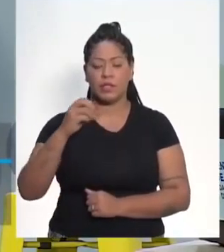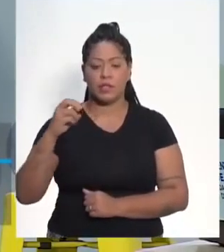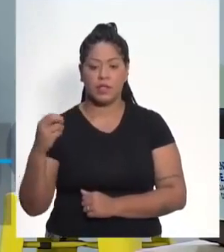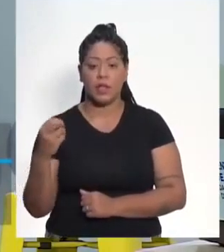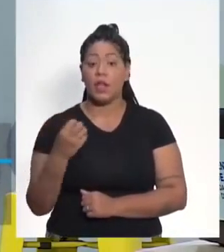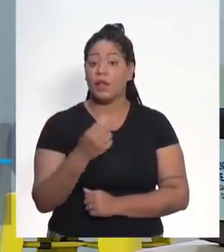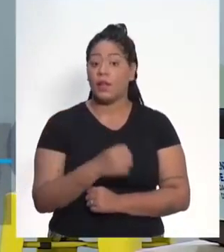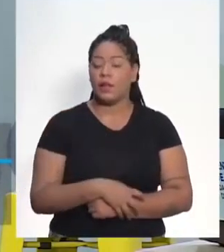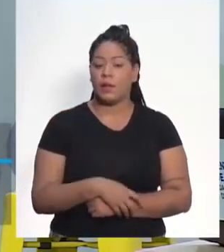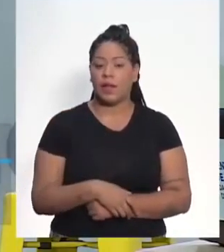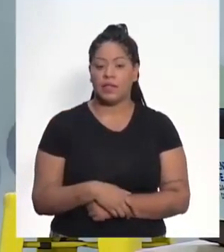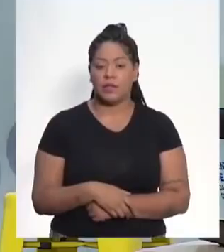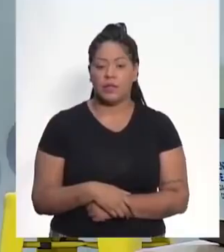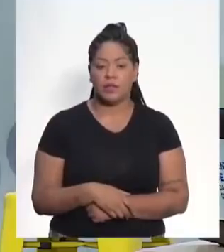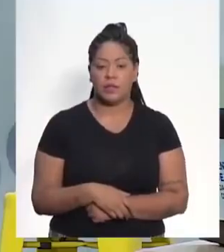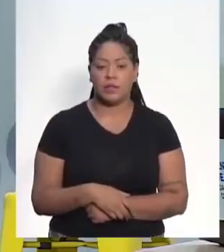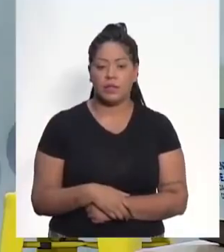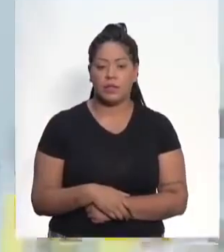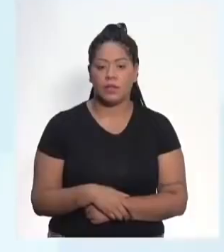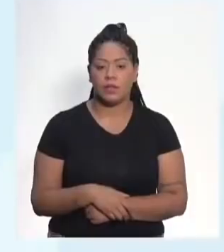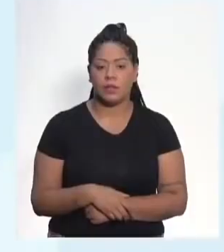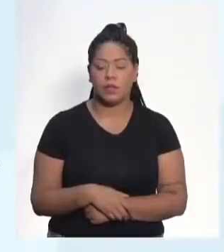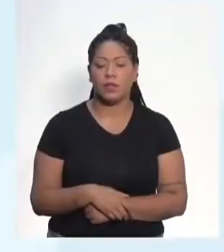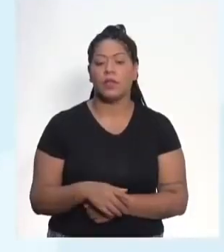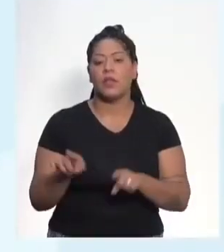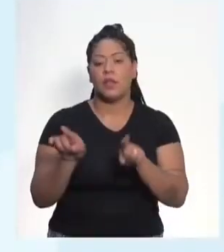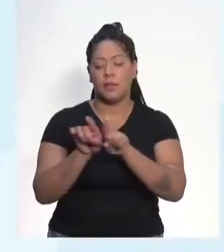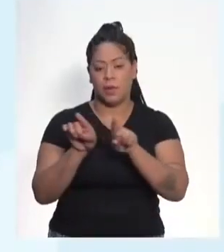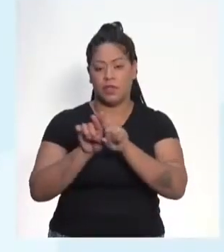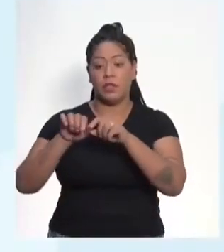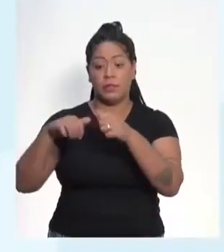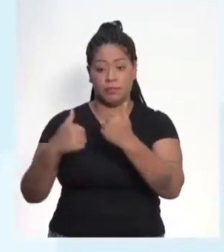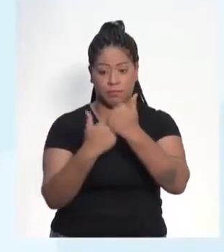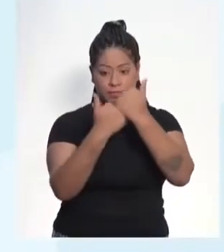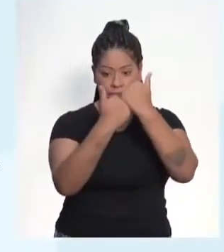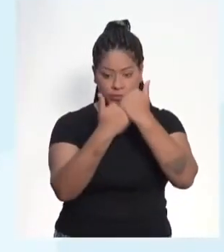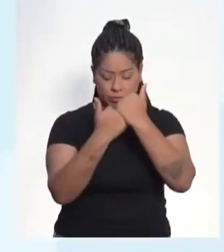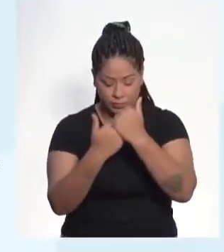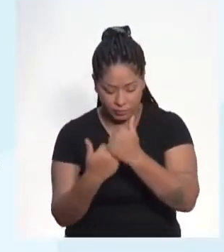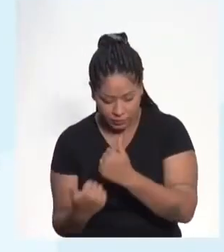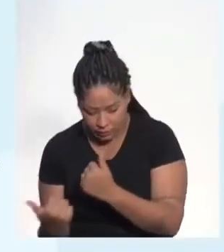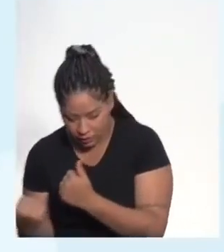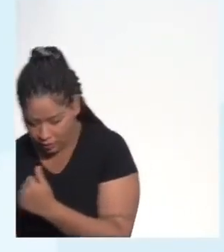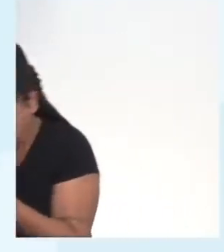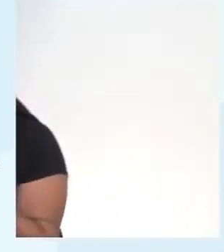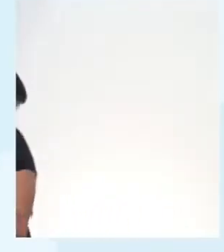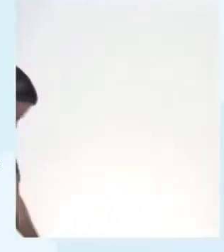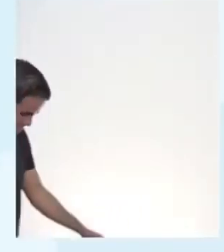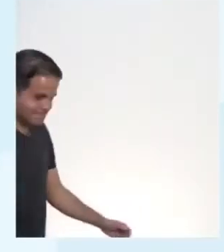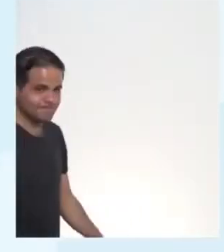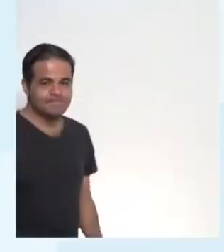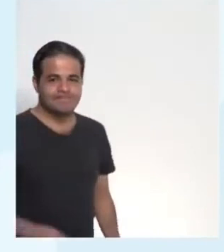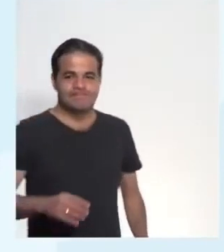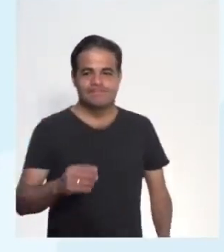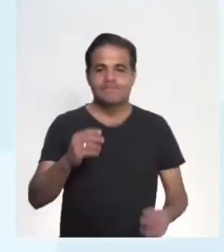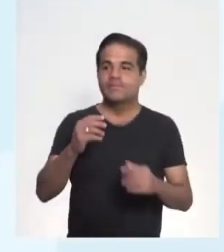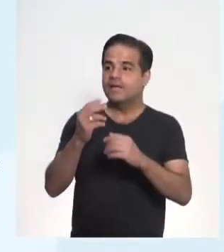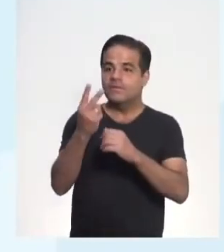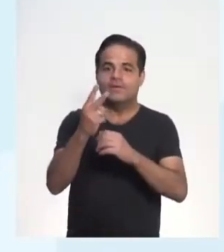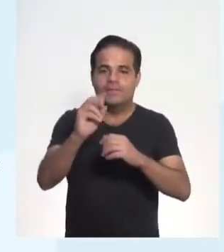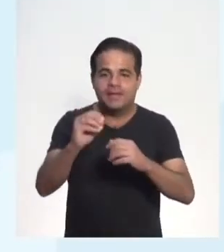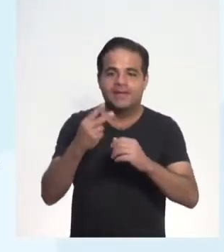Tá? Certo. E aqui são temos... duas casas decimais após a vírgula. E aqui temos 20%. Então tem que